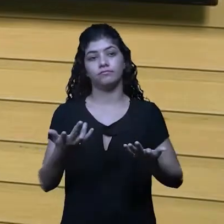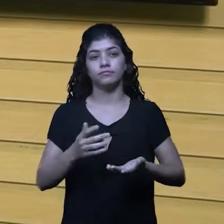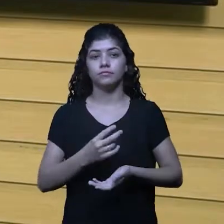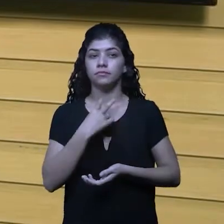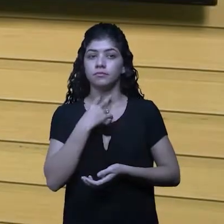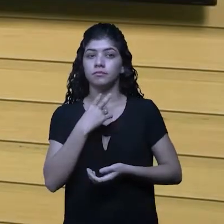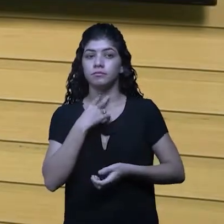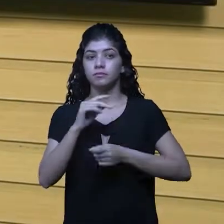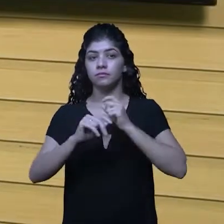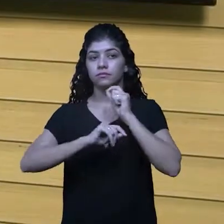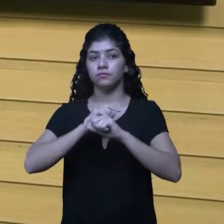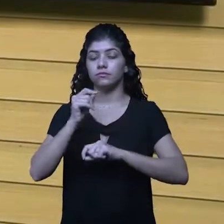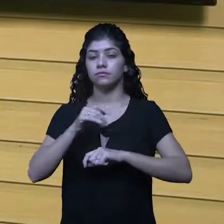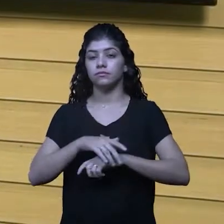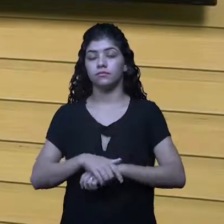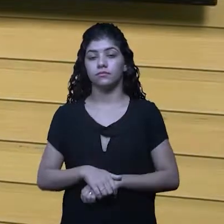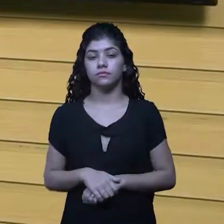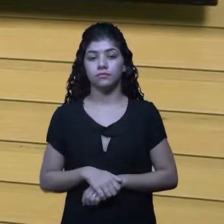ser